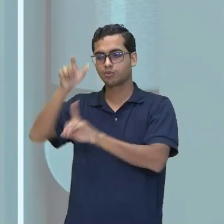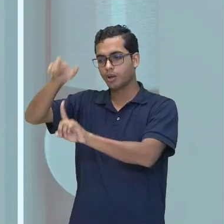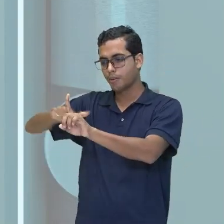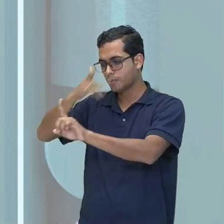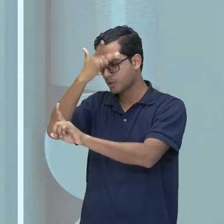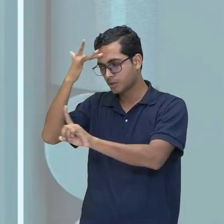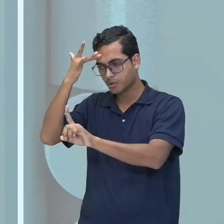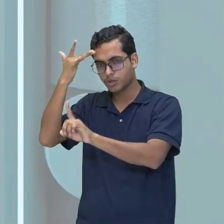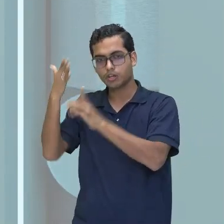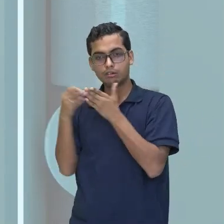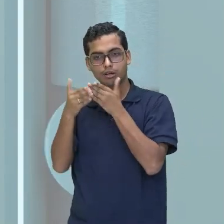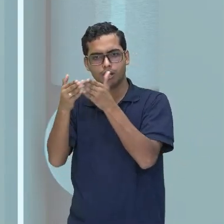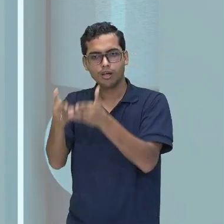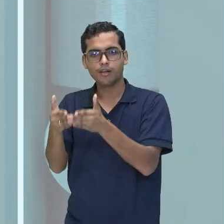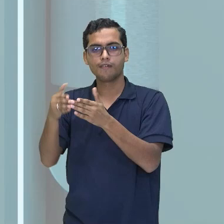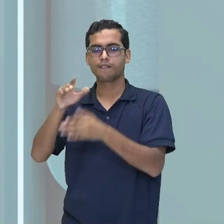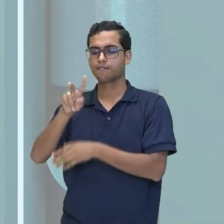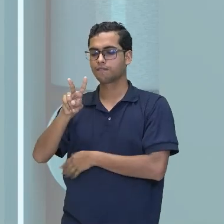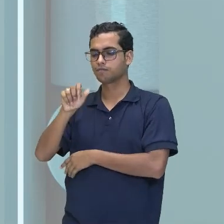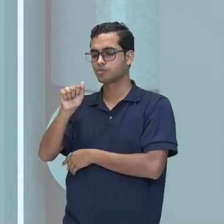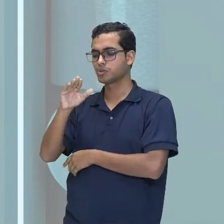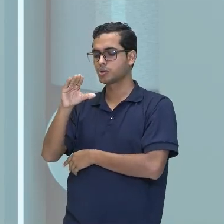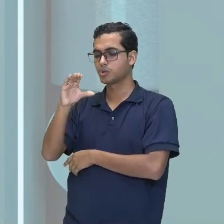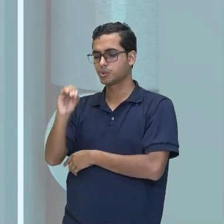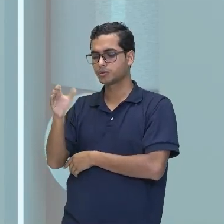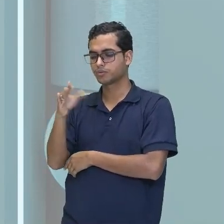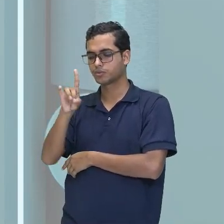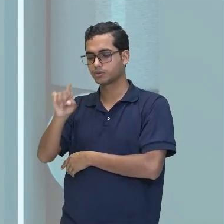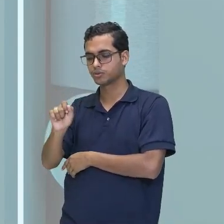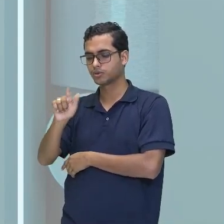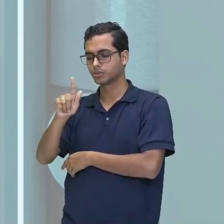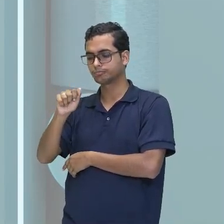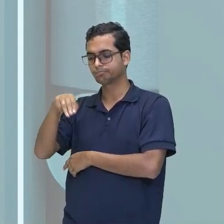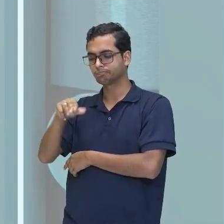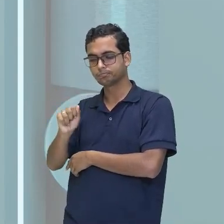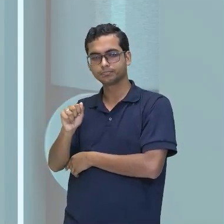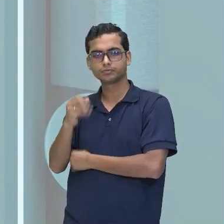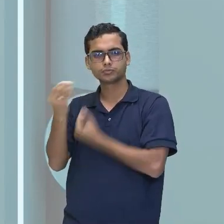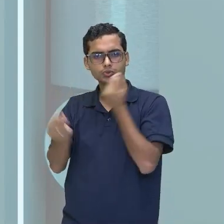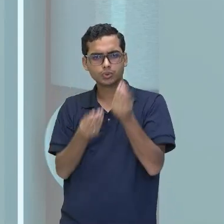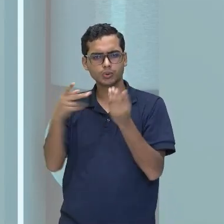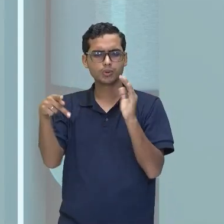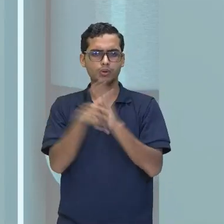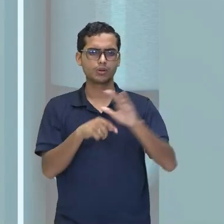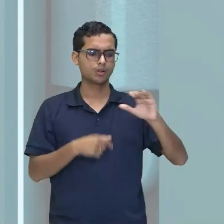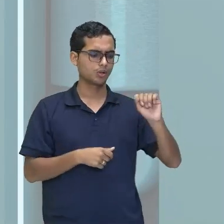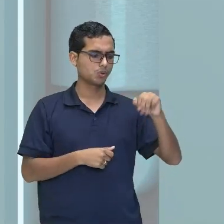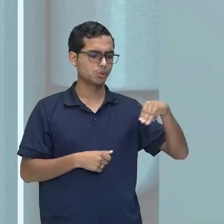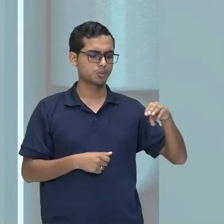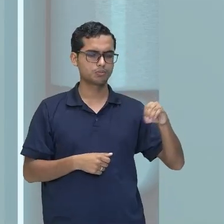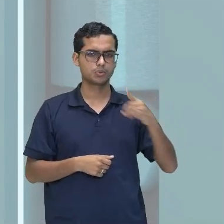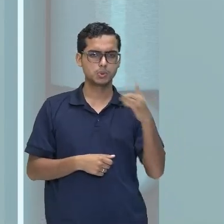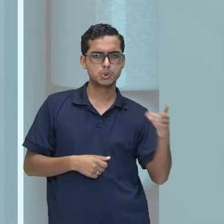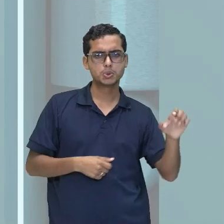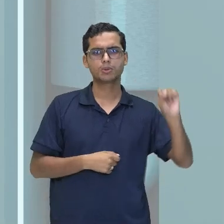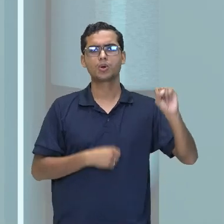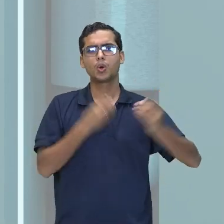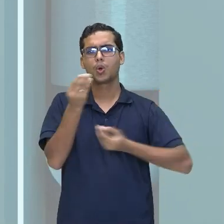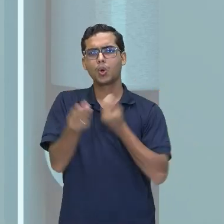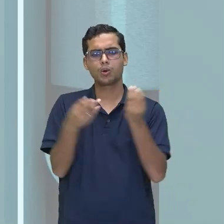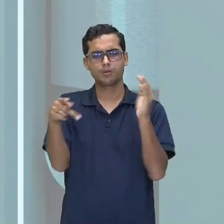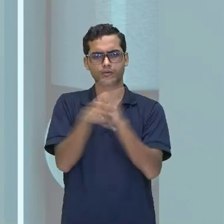então Bocage está ali conversando com Camões como se o Camões estivesse ali com ele, fosse uma espécie